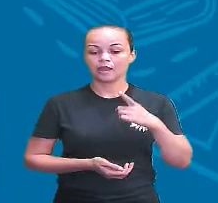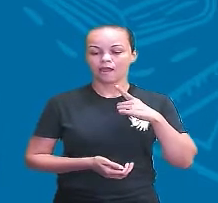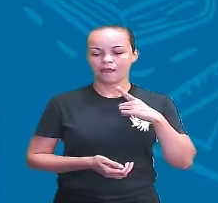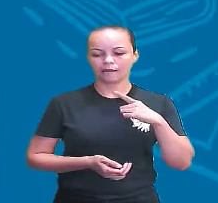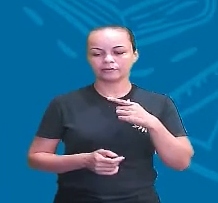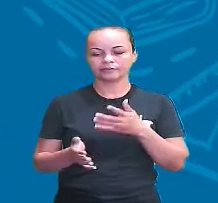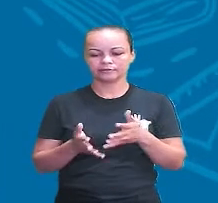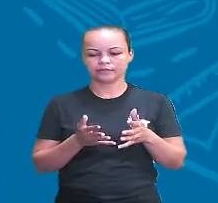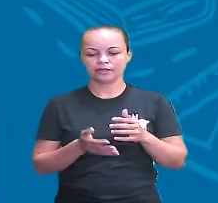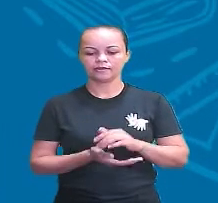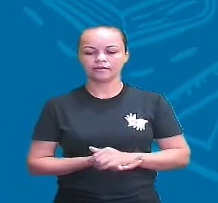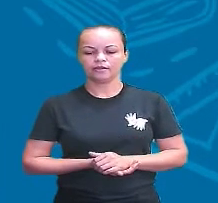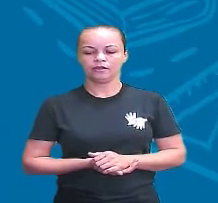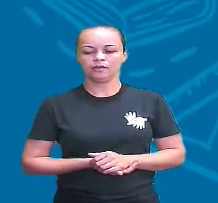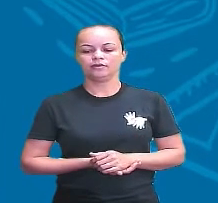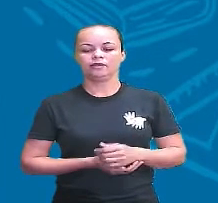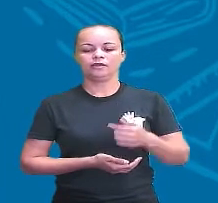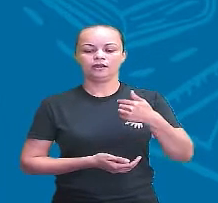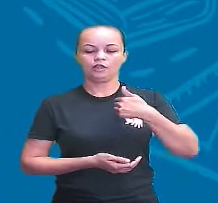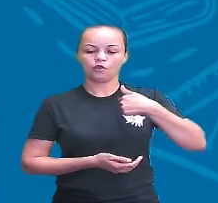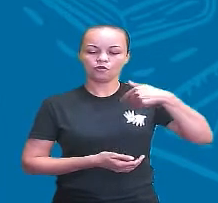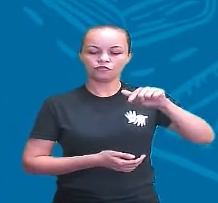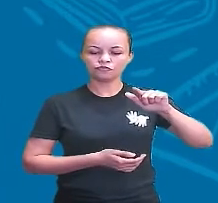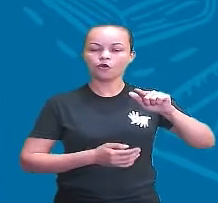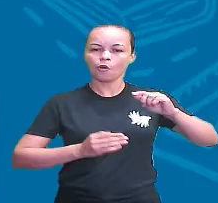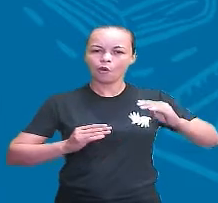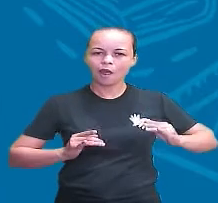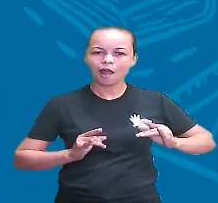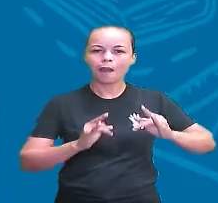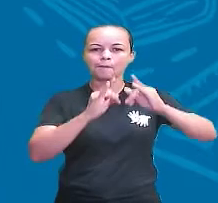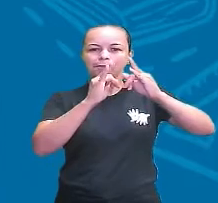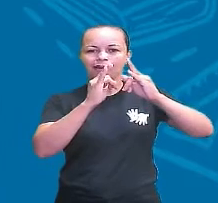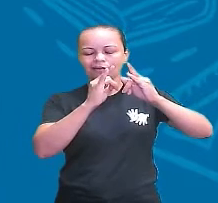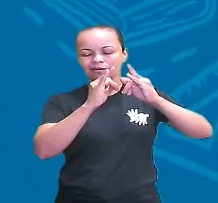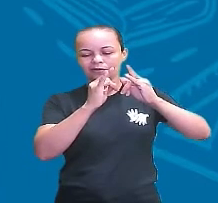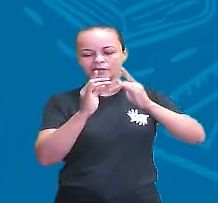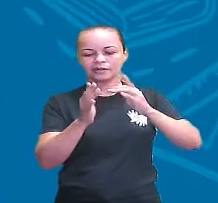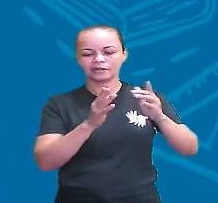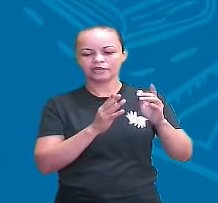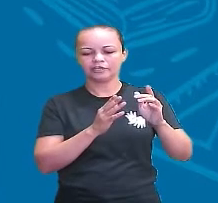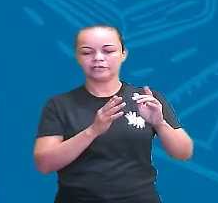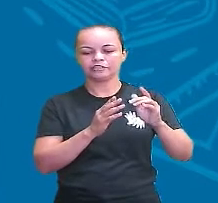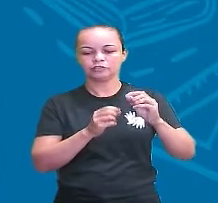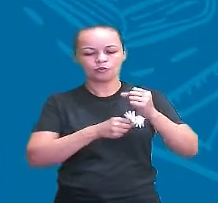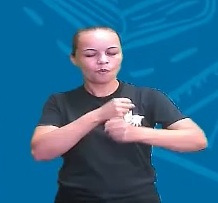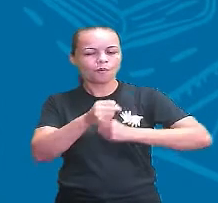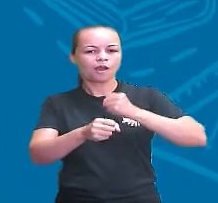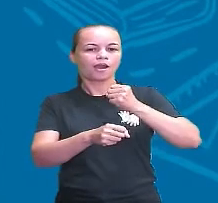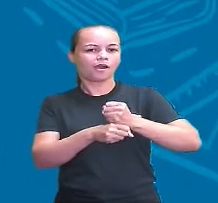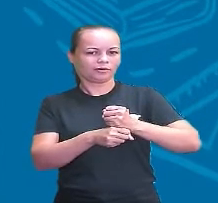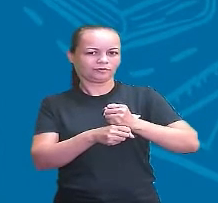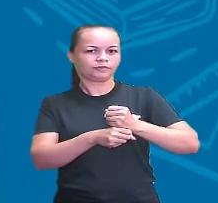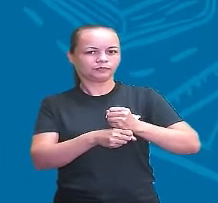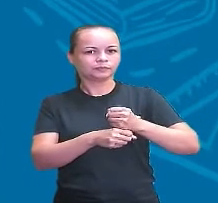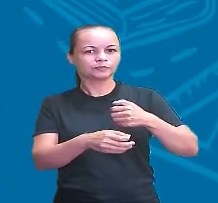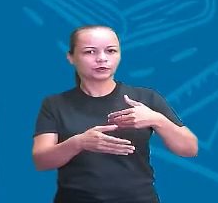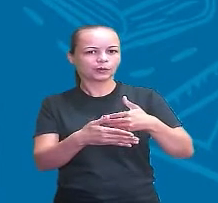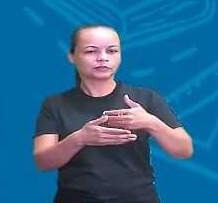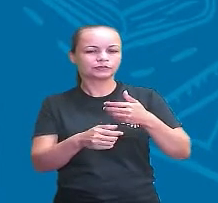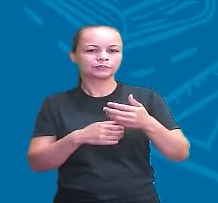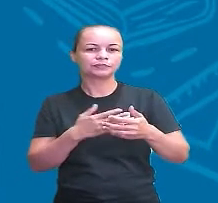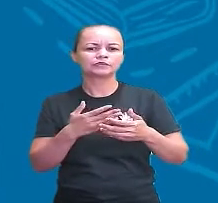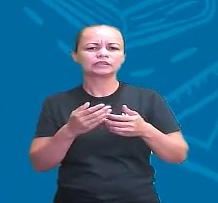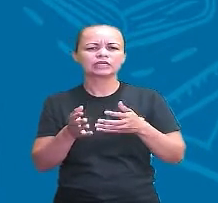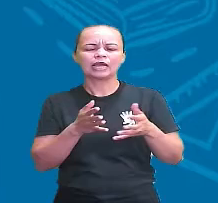to travel to Paris next year. Então, a gente tem I, lembra do verbo to be? Para o pronome aí, o